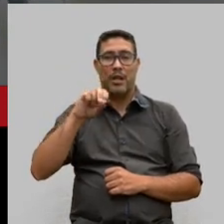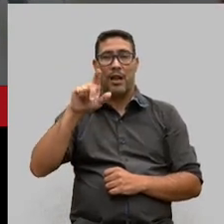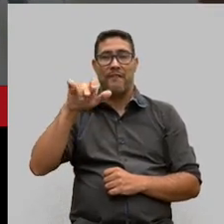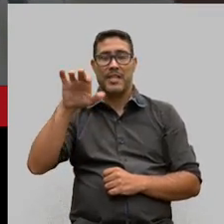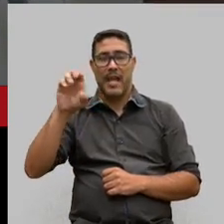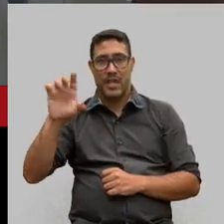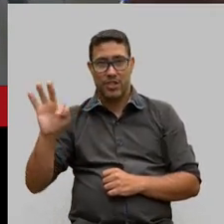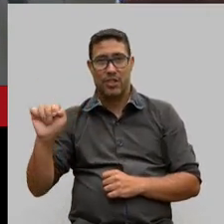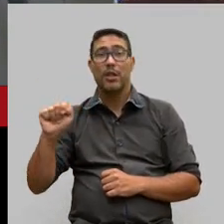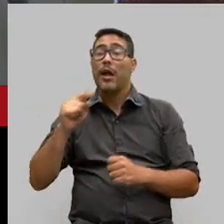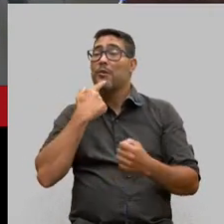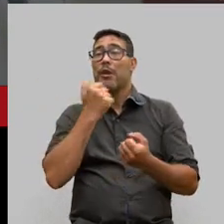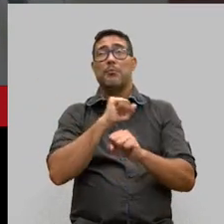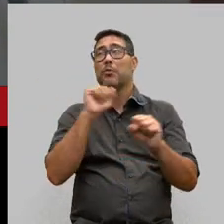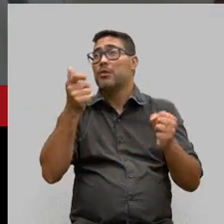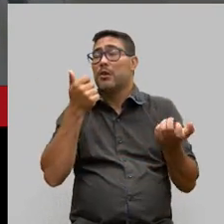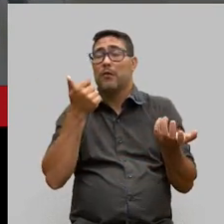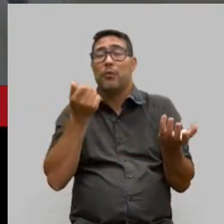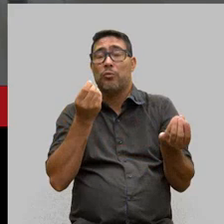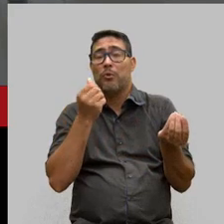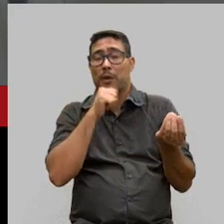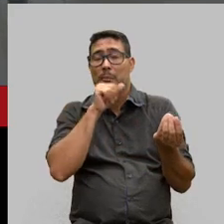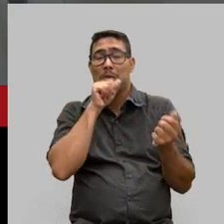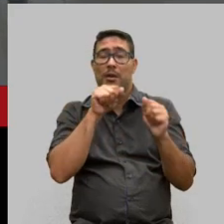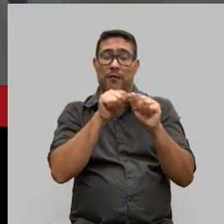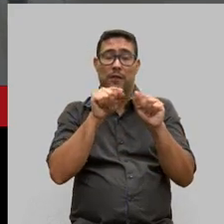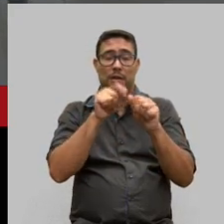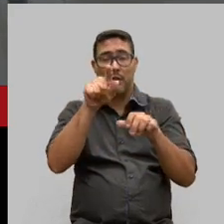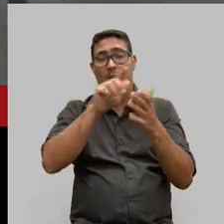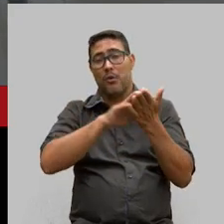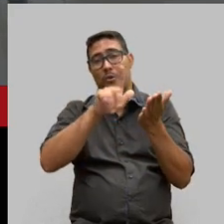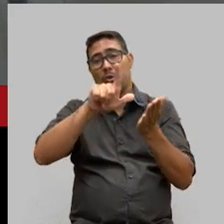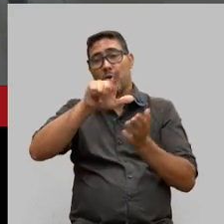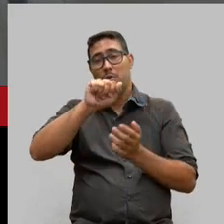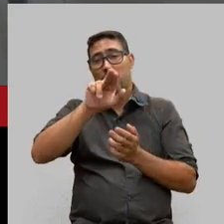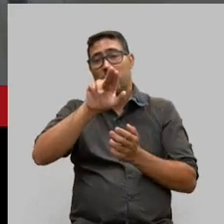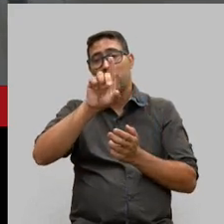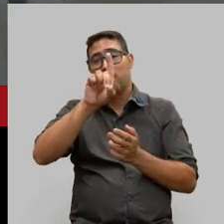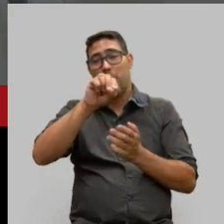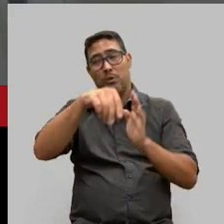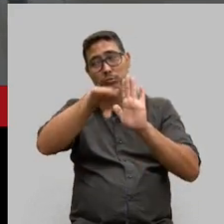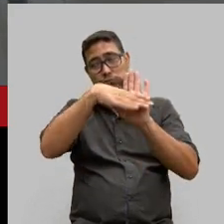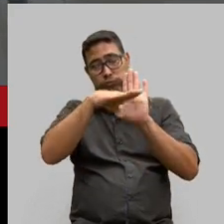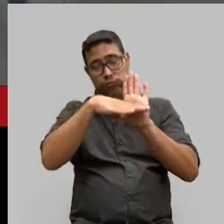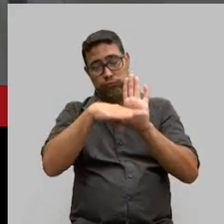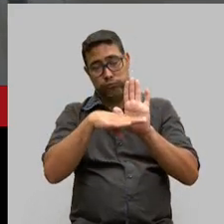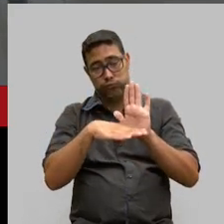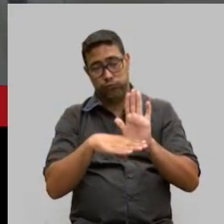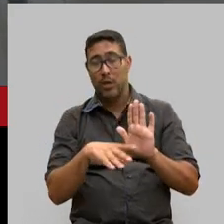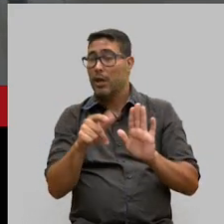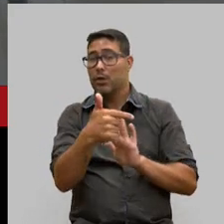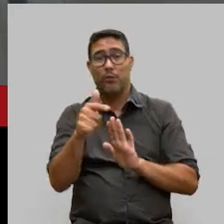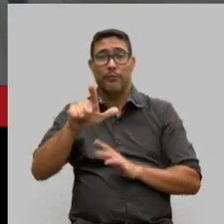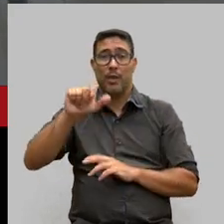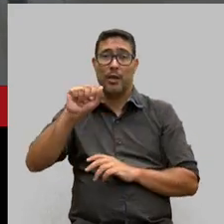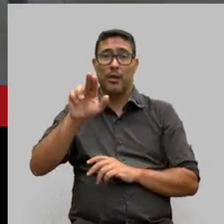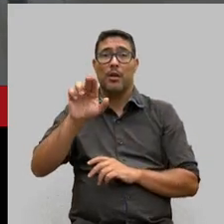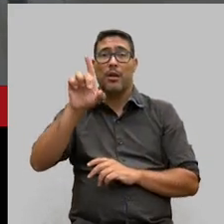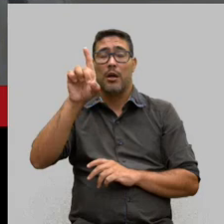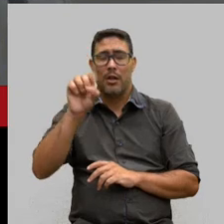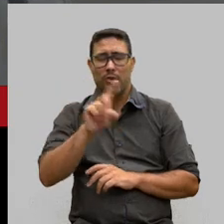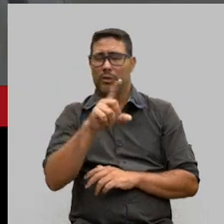fazerem um laudo não tem como então tem como atingir os não tem ter os benefícios nós não temos Eles não têm laudo eles ficam